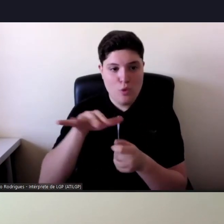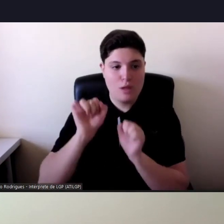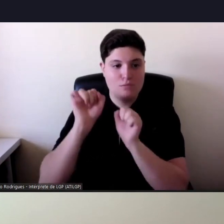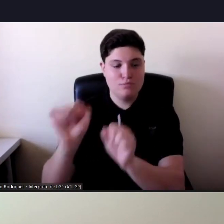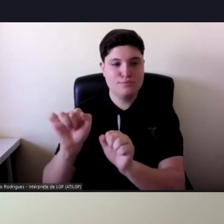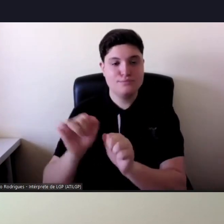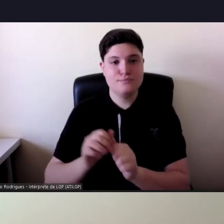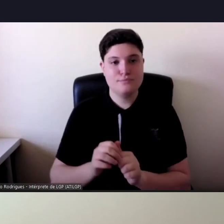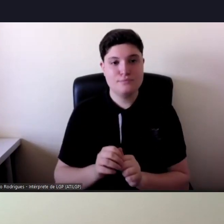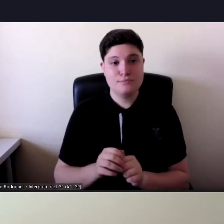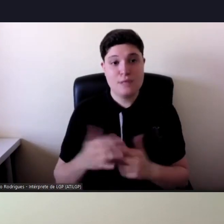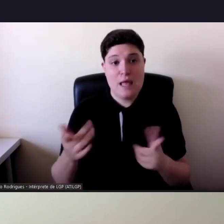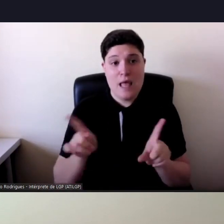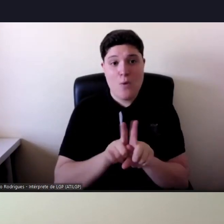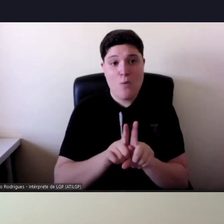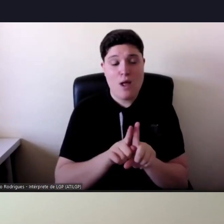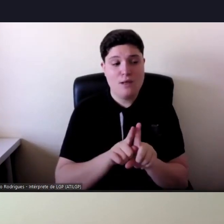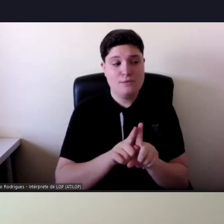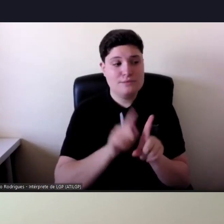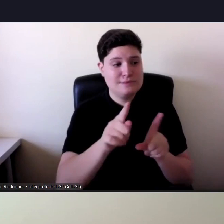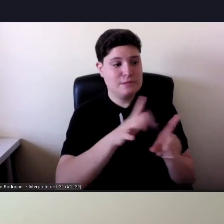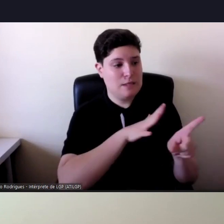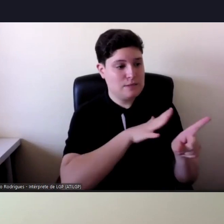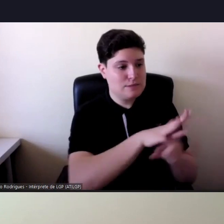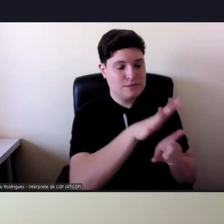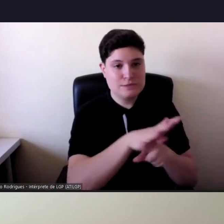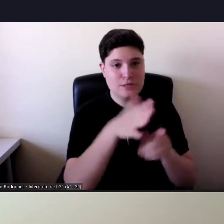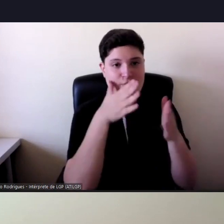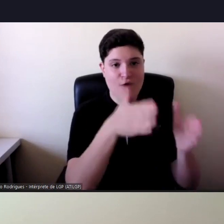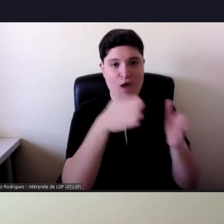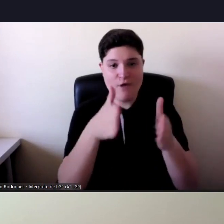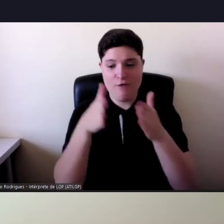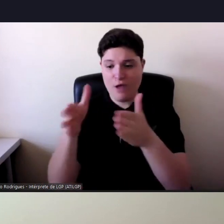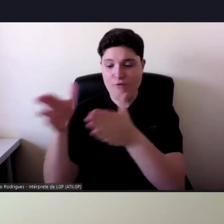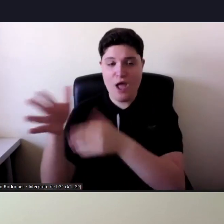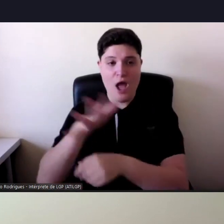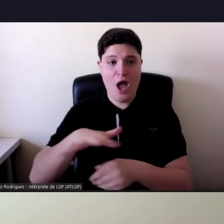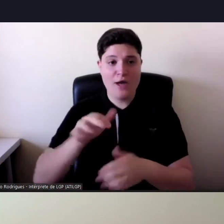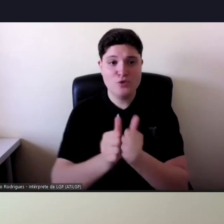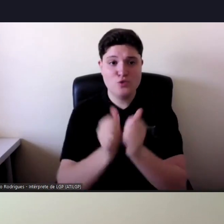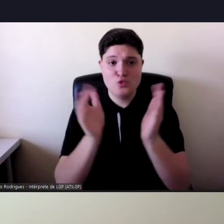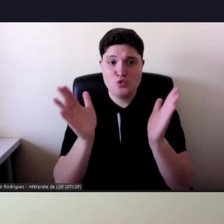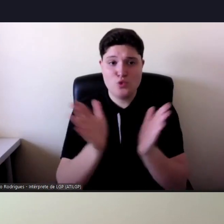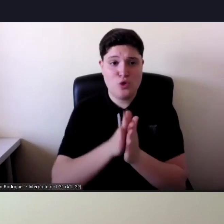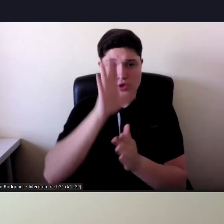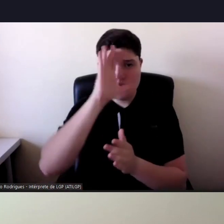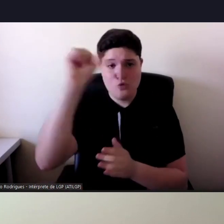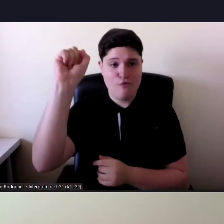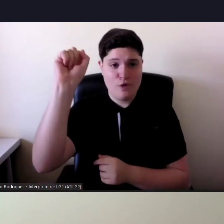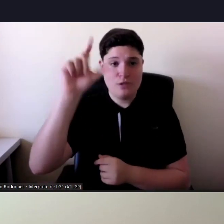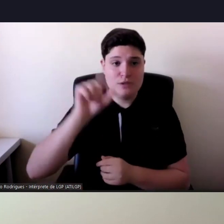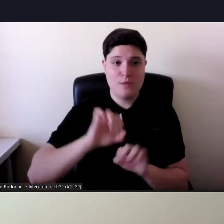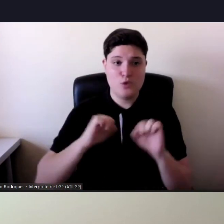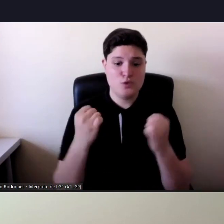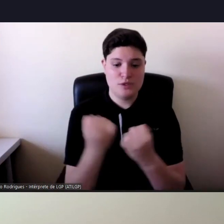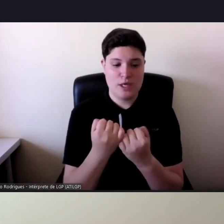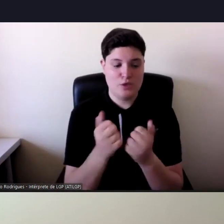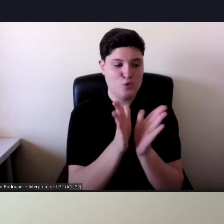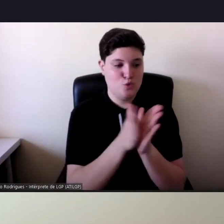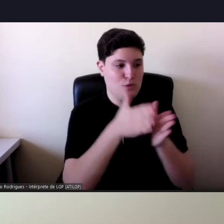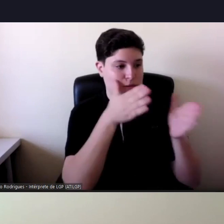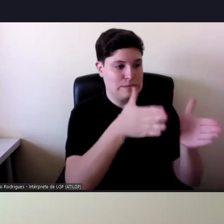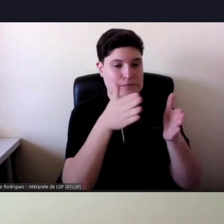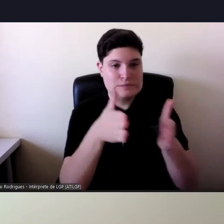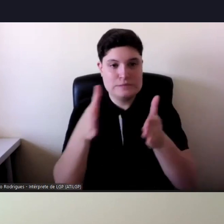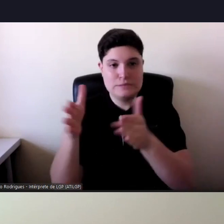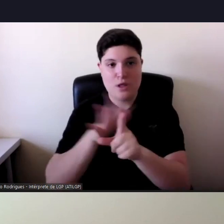vez, a existência de um bem jurídico internacional que existe dentro e fora de todos os territórios dos Estados, coisa